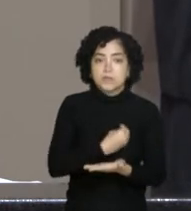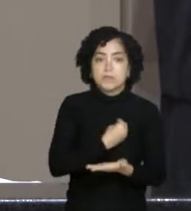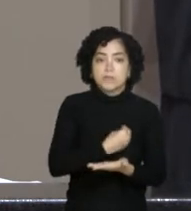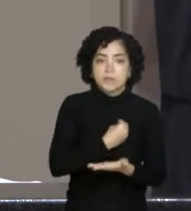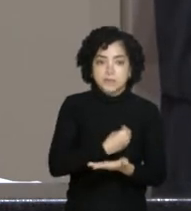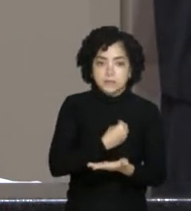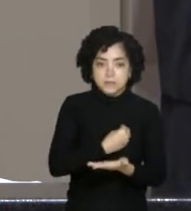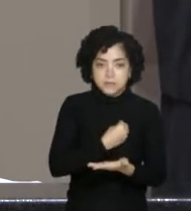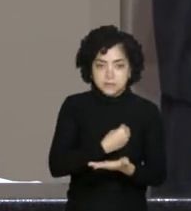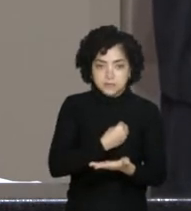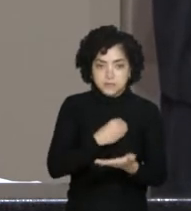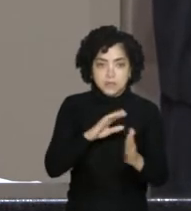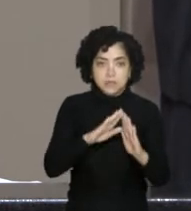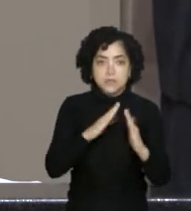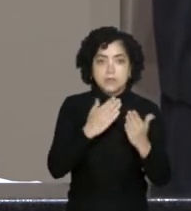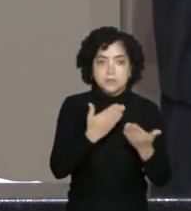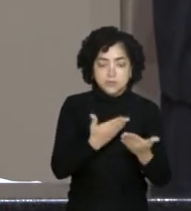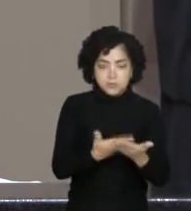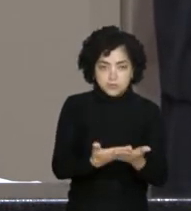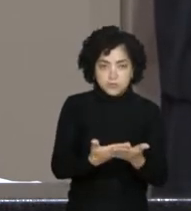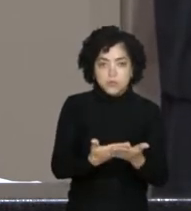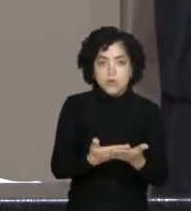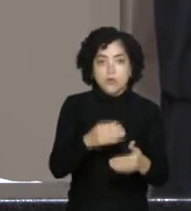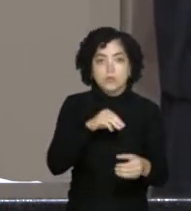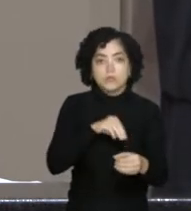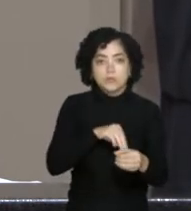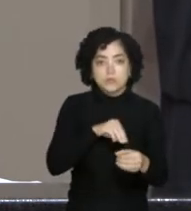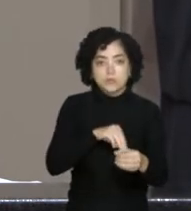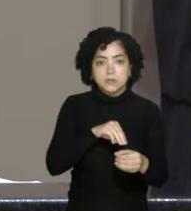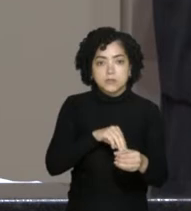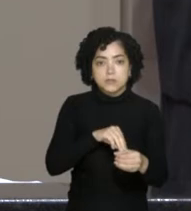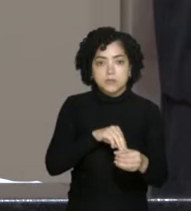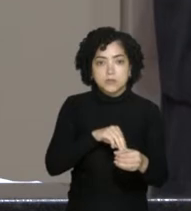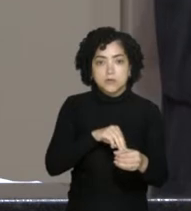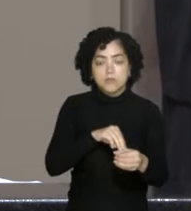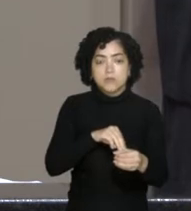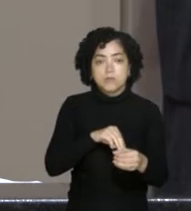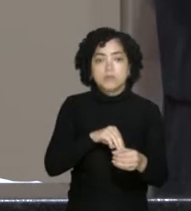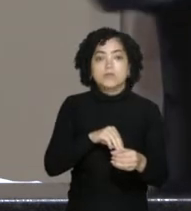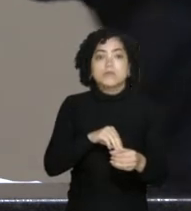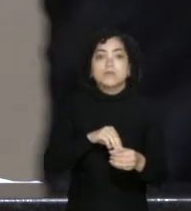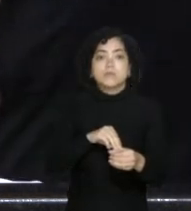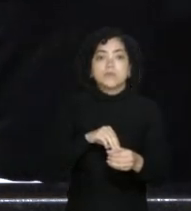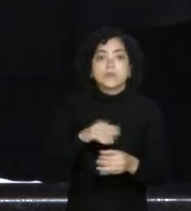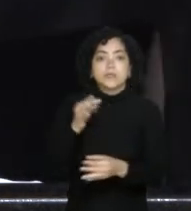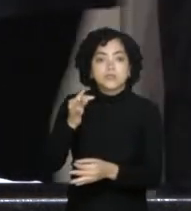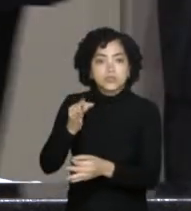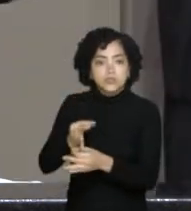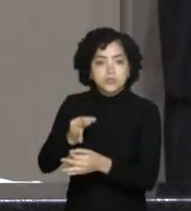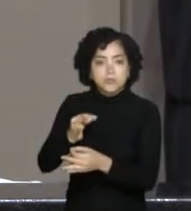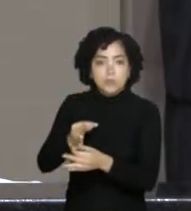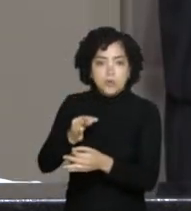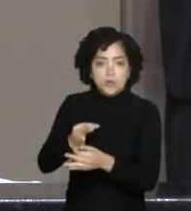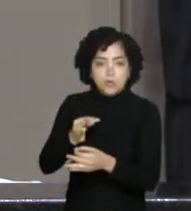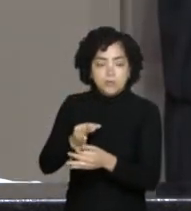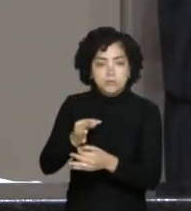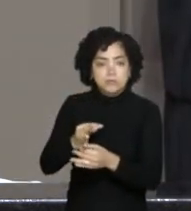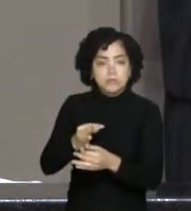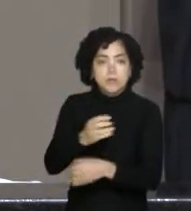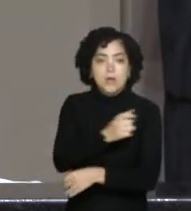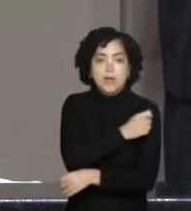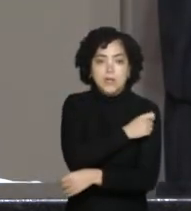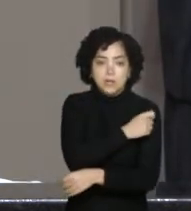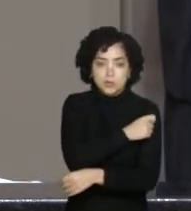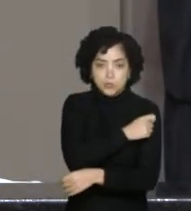Escola Municipal São Roque de Timbó, aos nossos estudantes, alunos